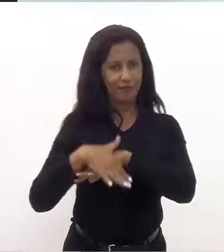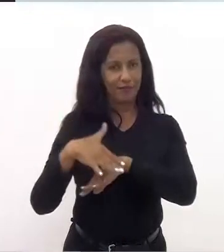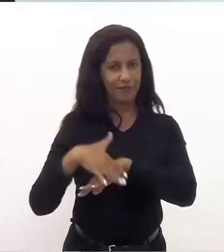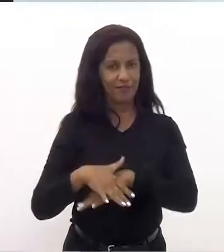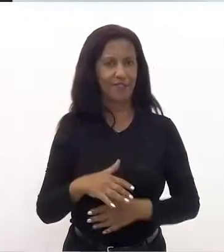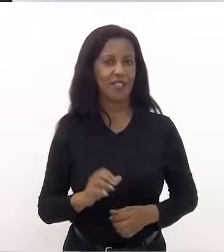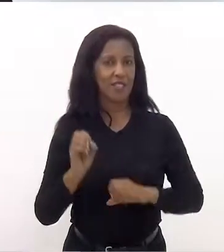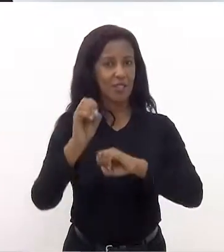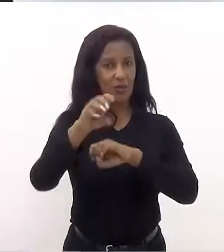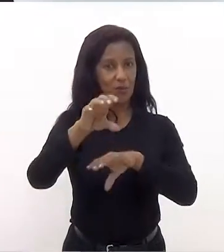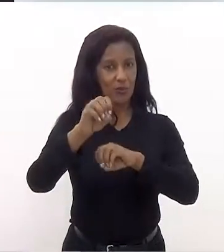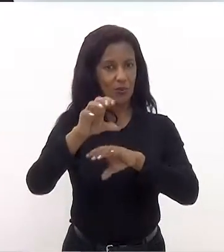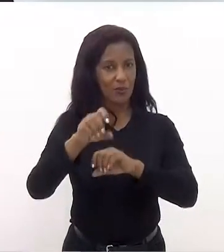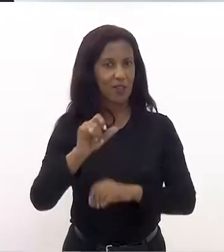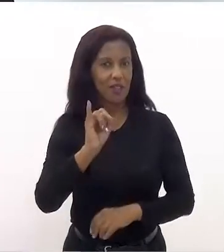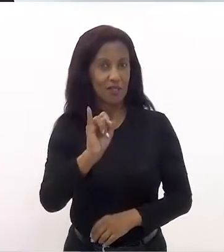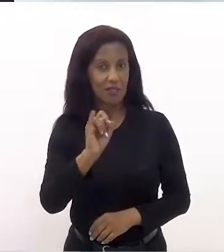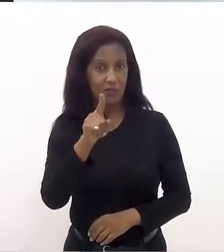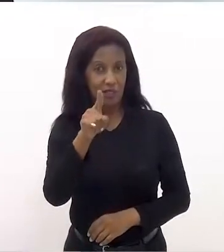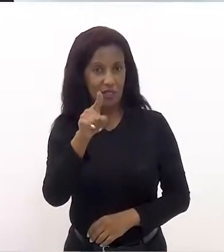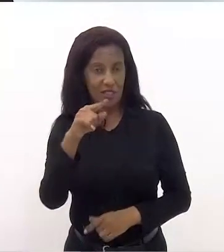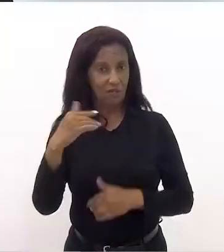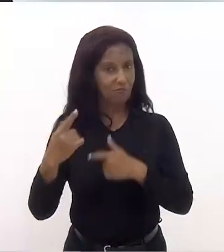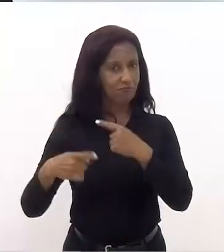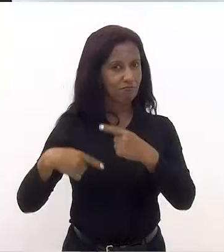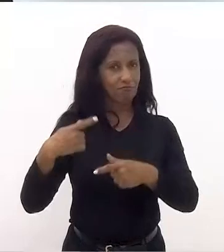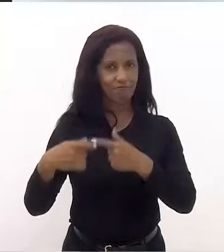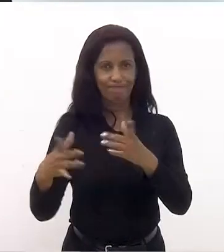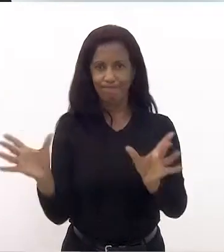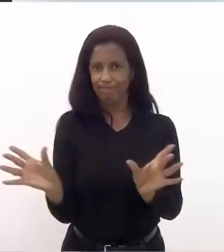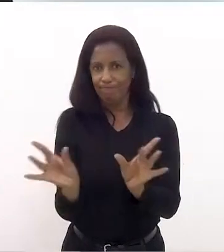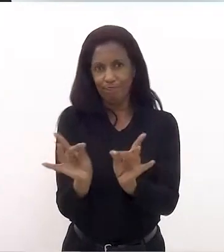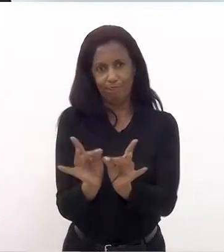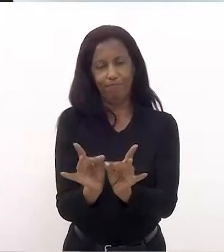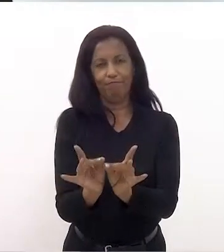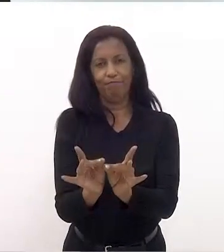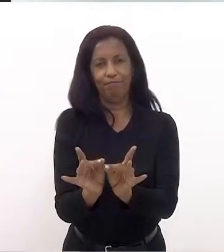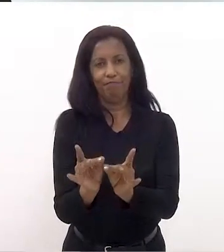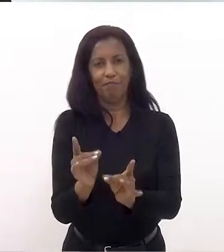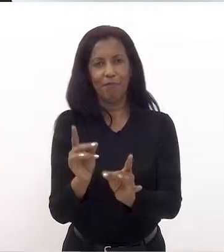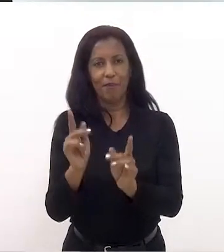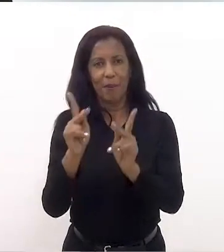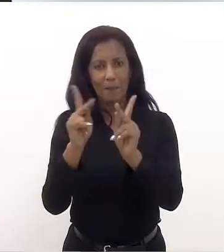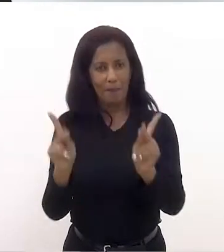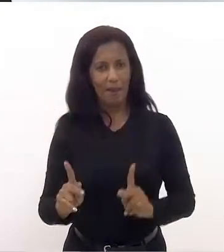às 9 horas da noite. Educação, se você não se envolver,